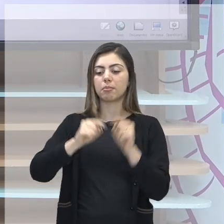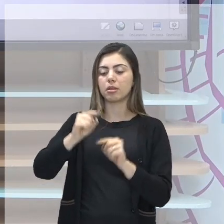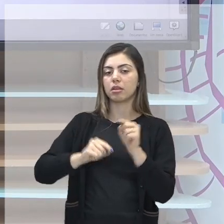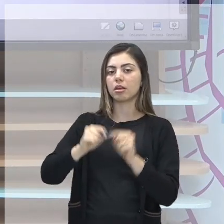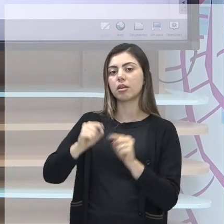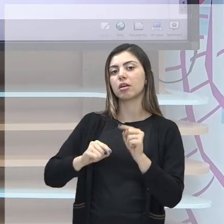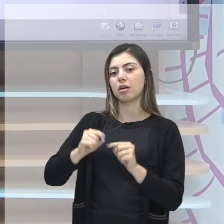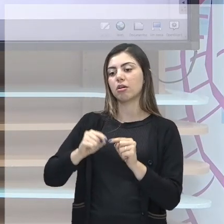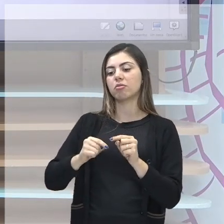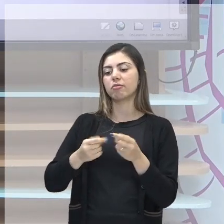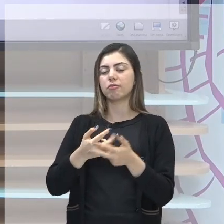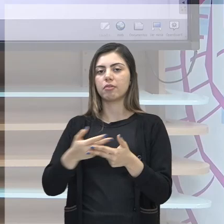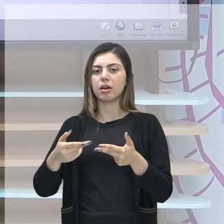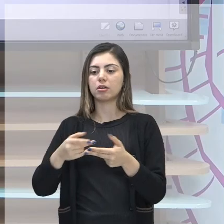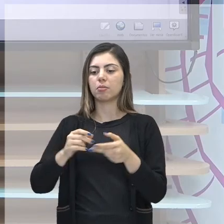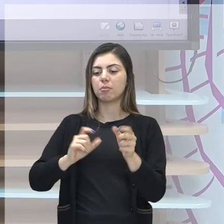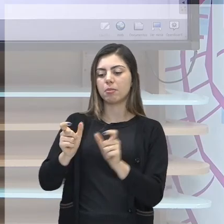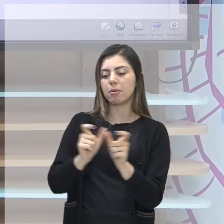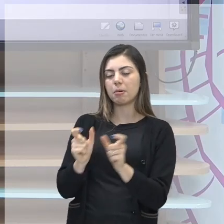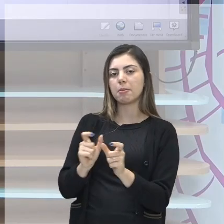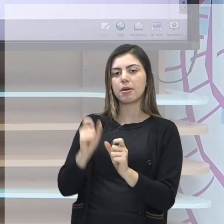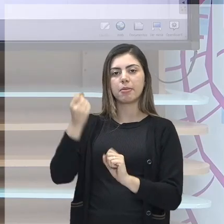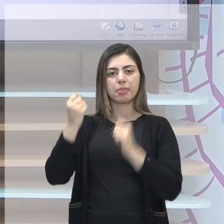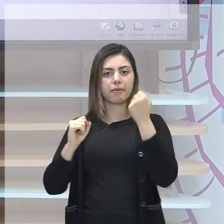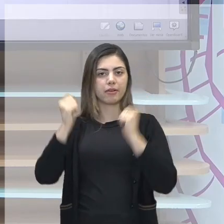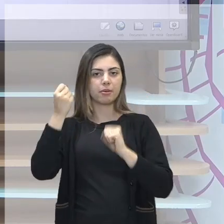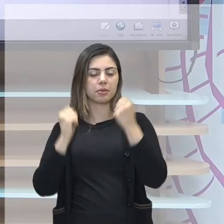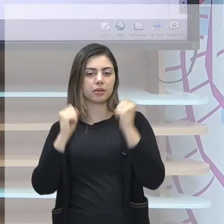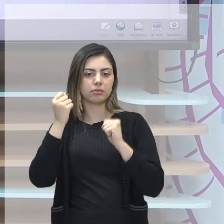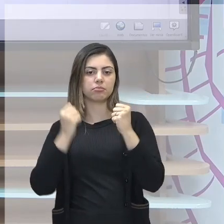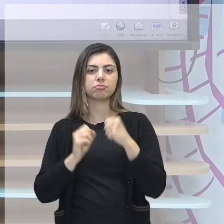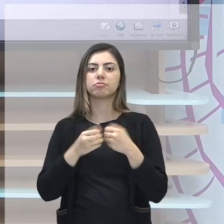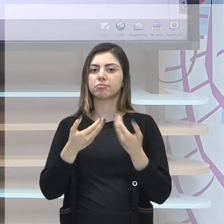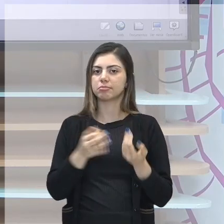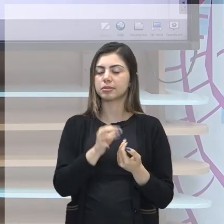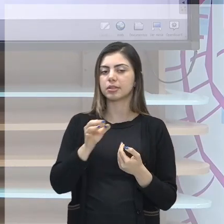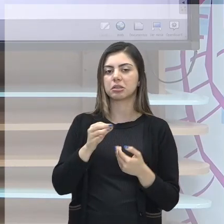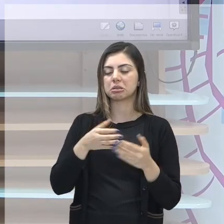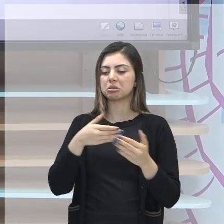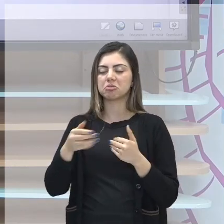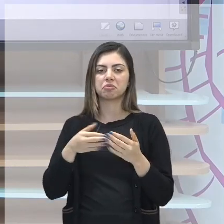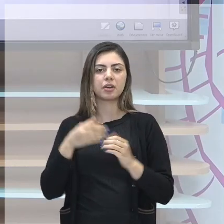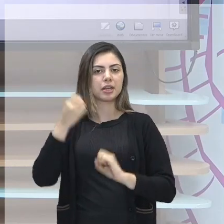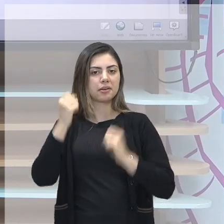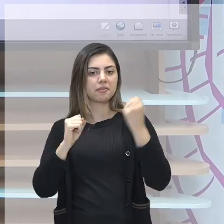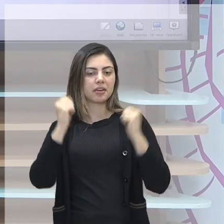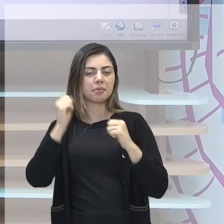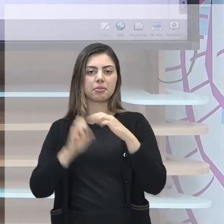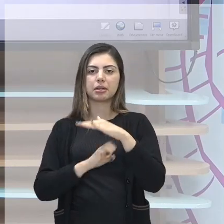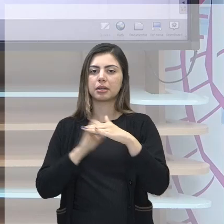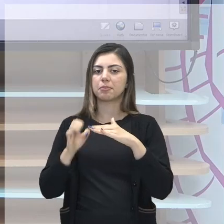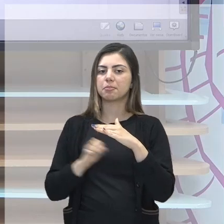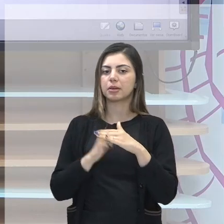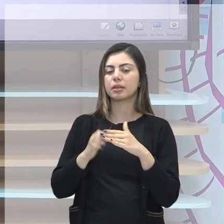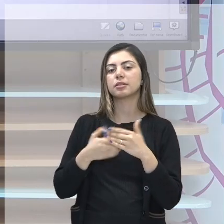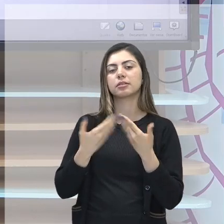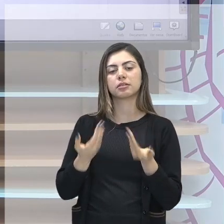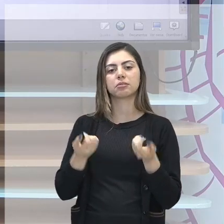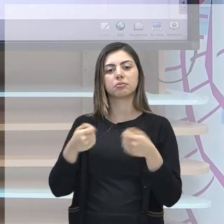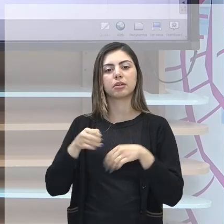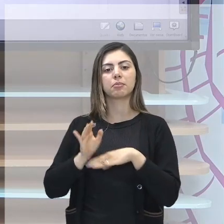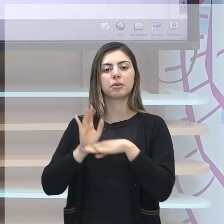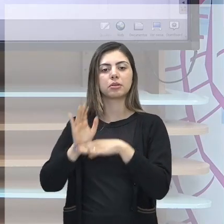industrial, certo? Então, é o setor que vai englobar ali toda e qualquer forma de atividade industrial, que normalmente vai beneficiar